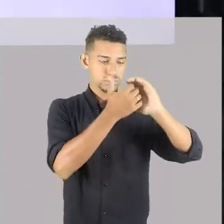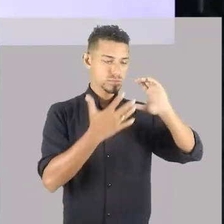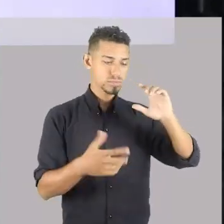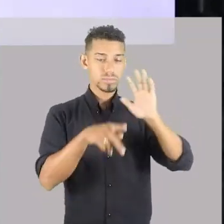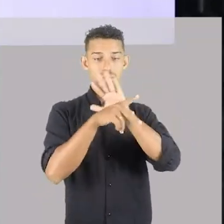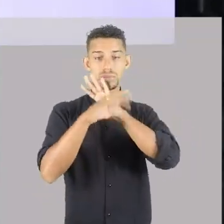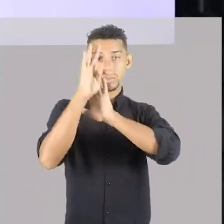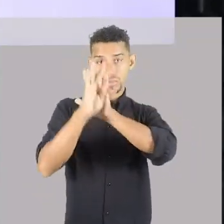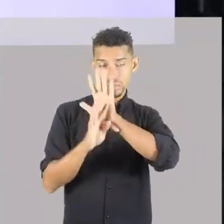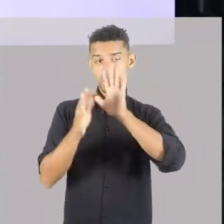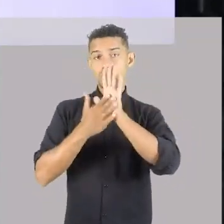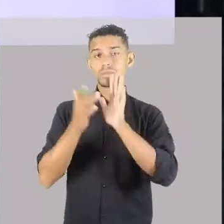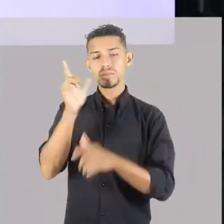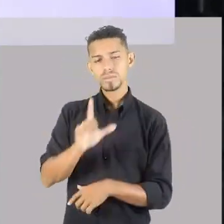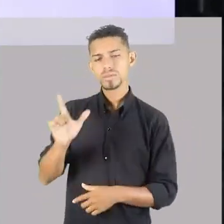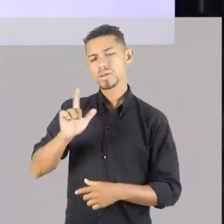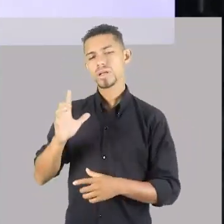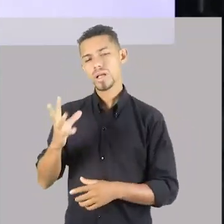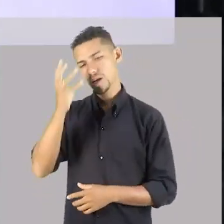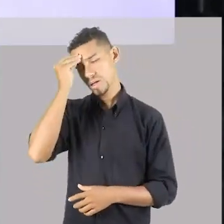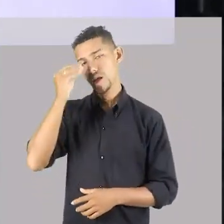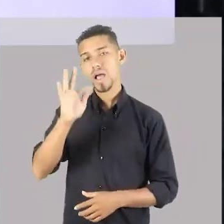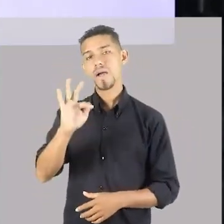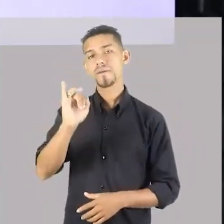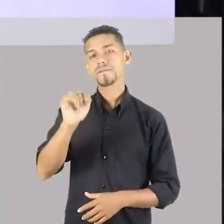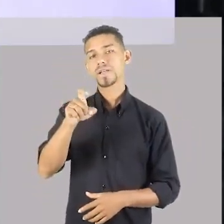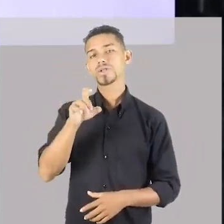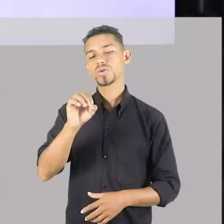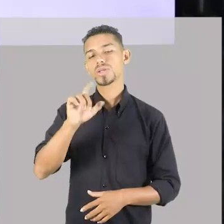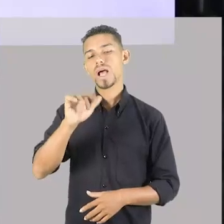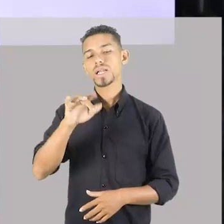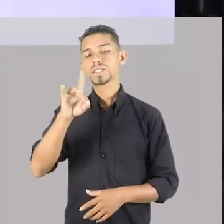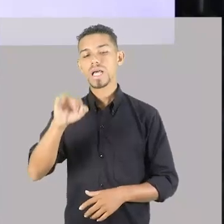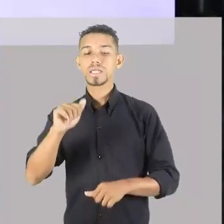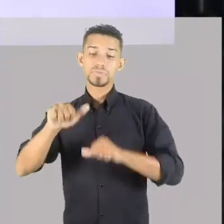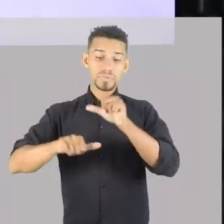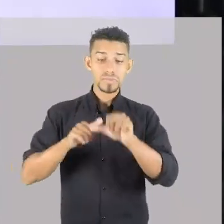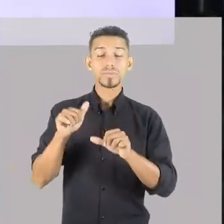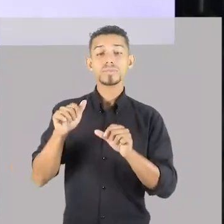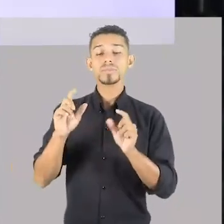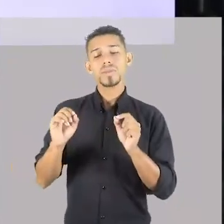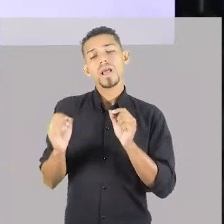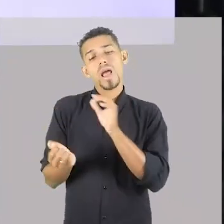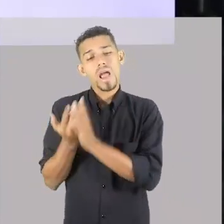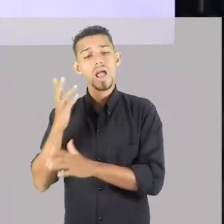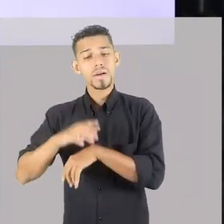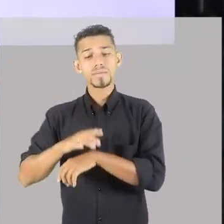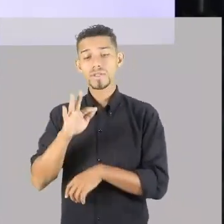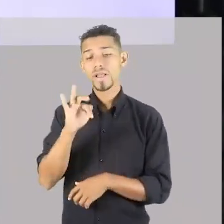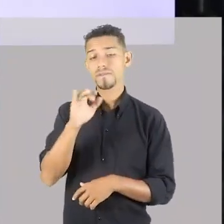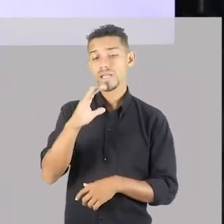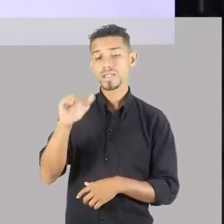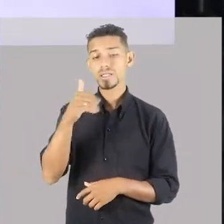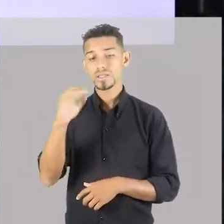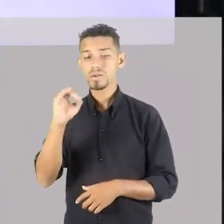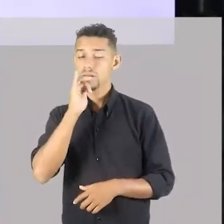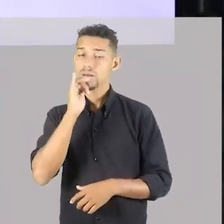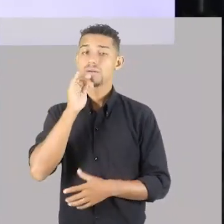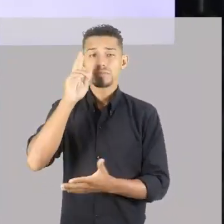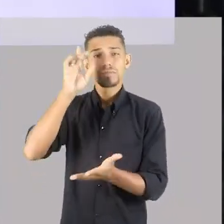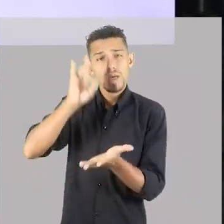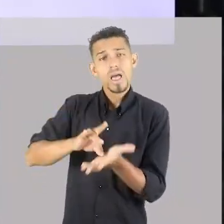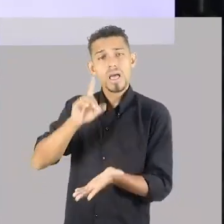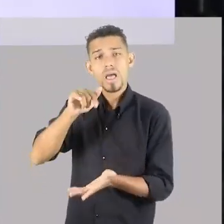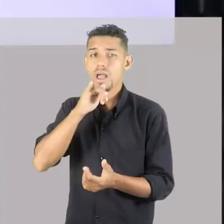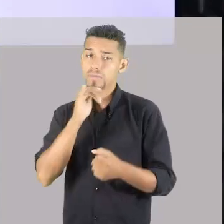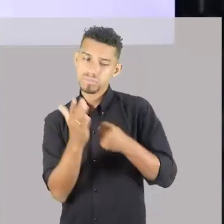texto literário, a ficcionalidade. O que seria essa ficcionalidade? São obras de ficção, certo? Mesmo que seja